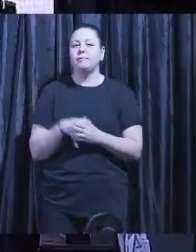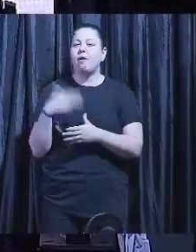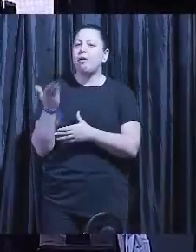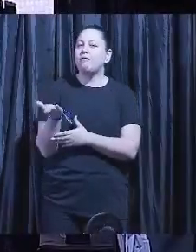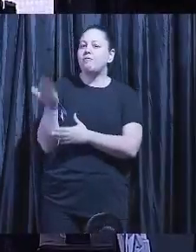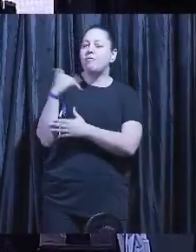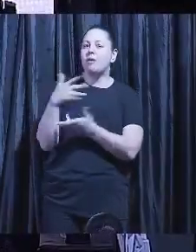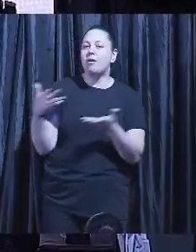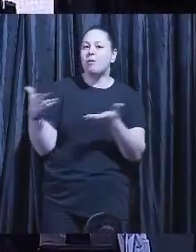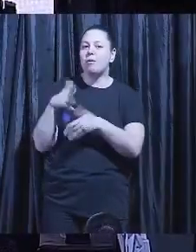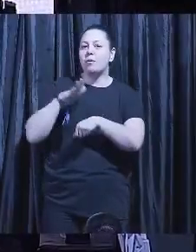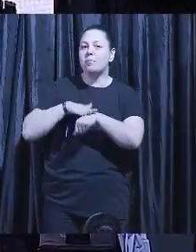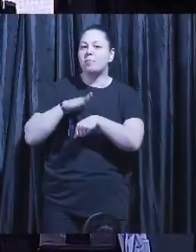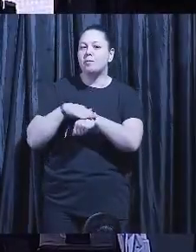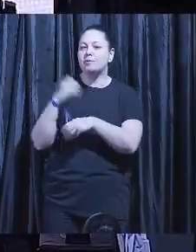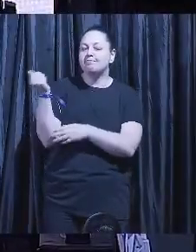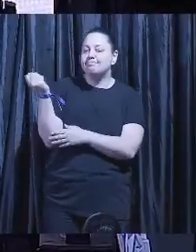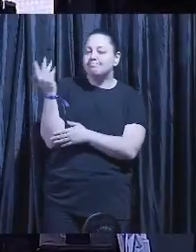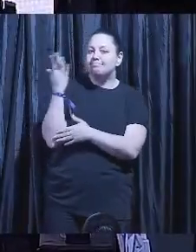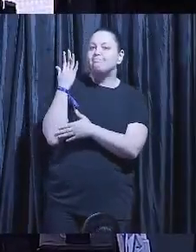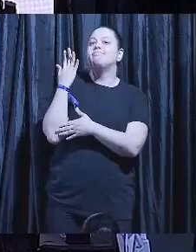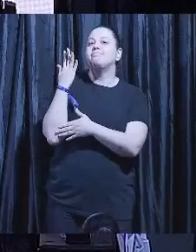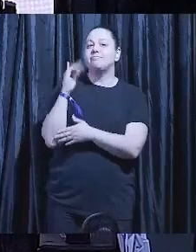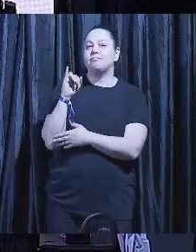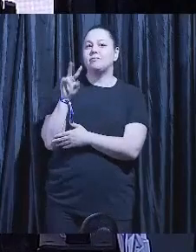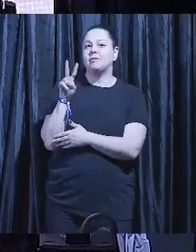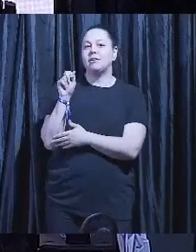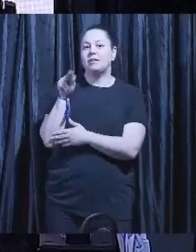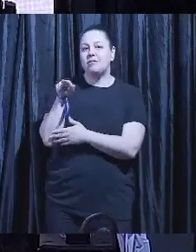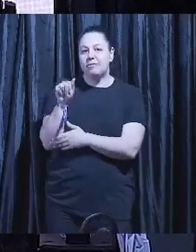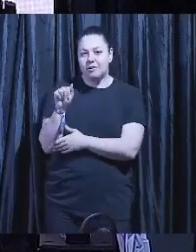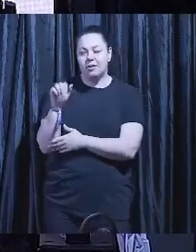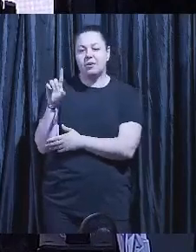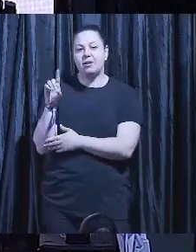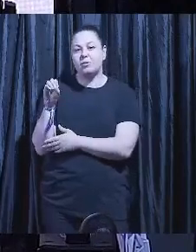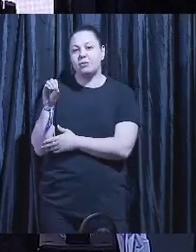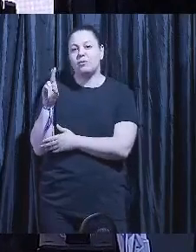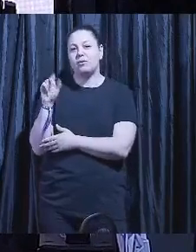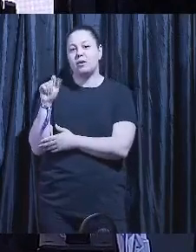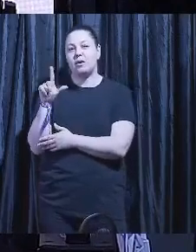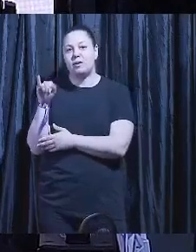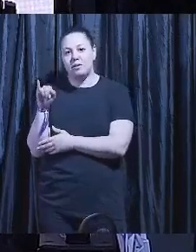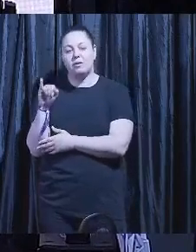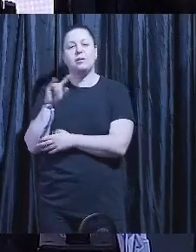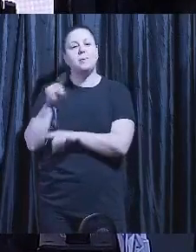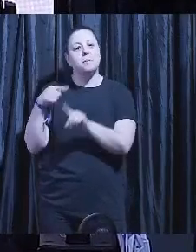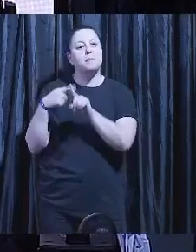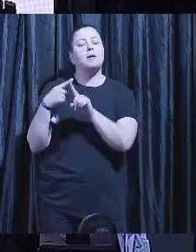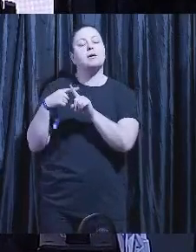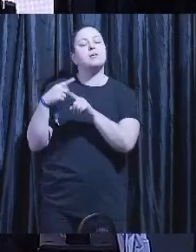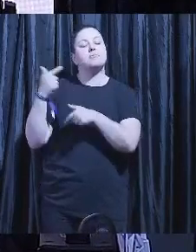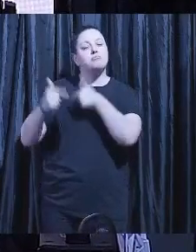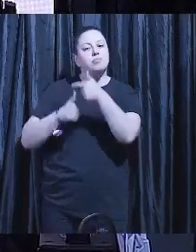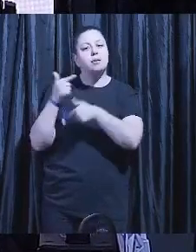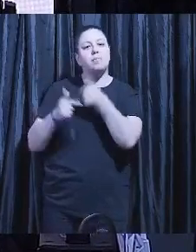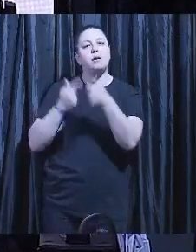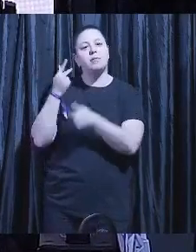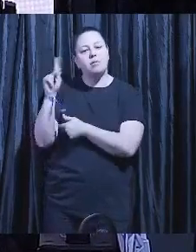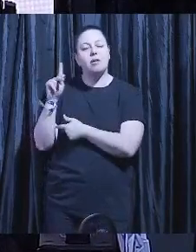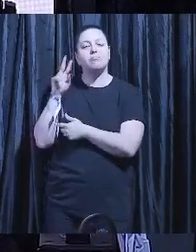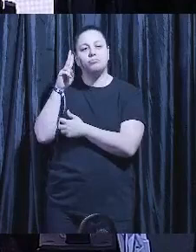se inspirar com Ivana Dorali e o trabalho que o Observatório das Favelas já vem